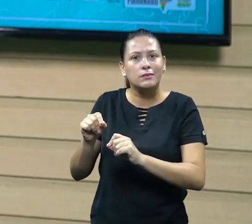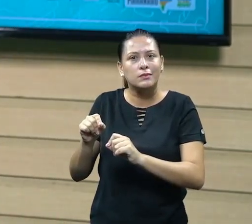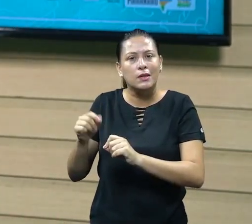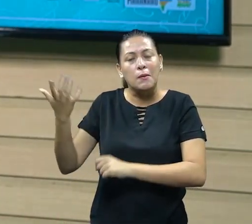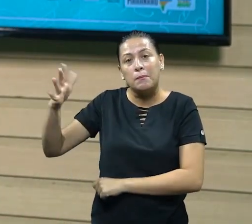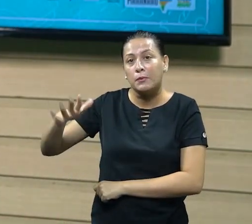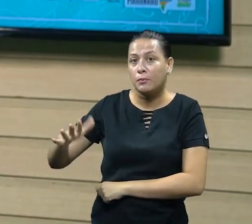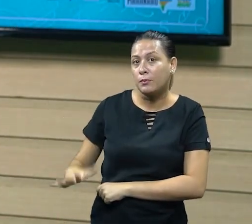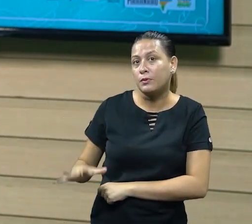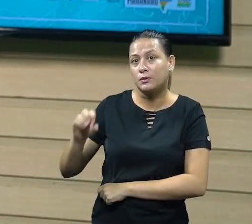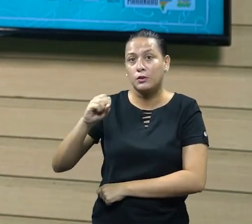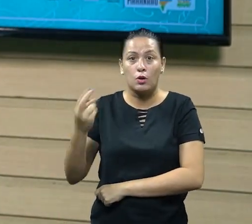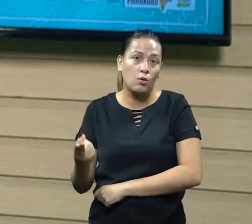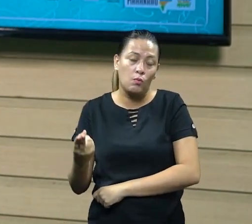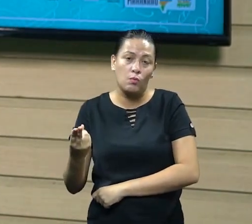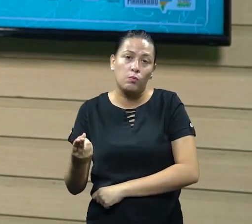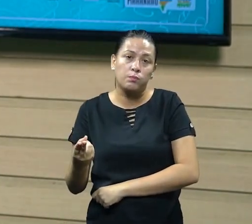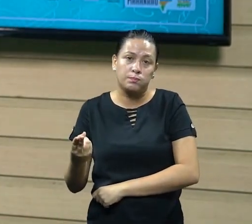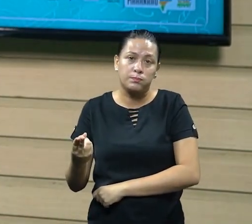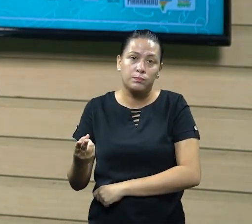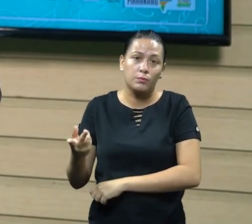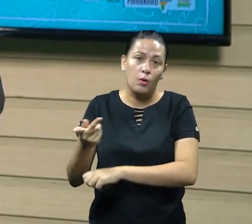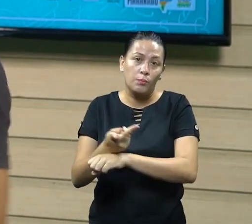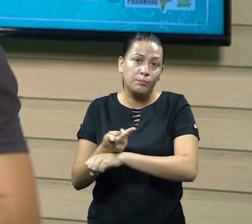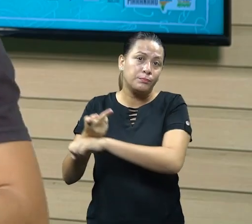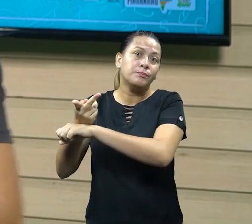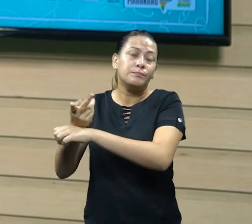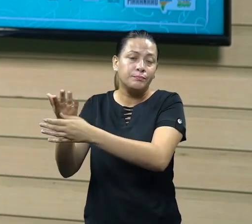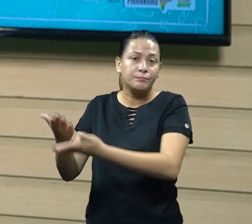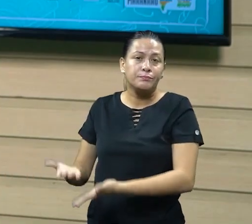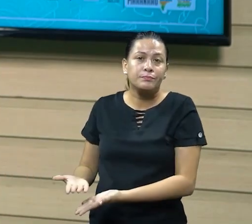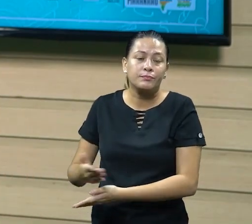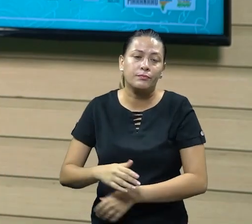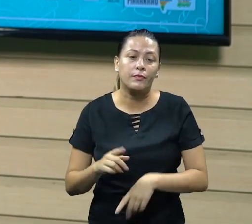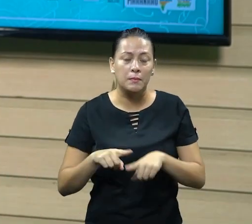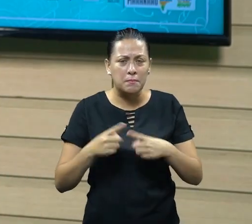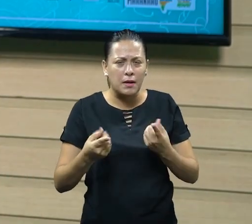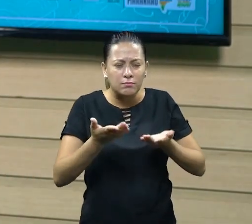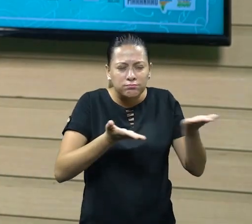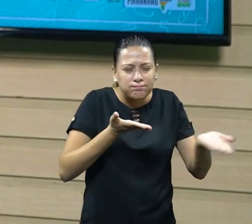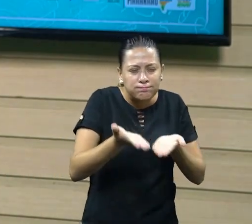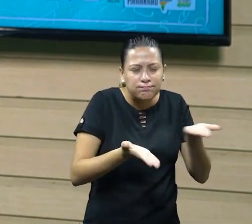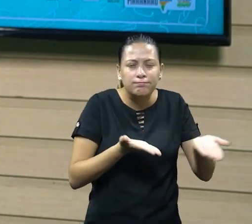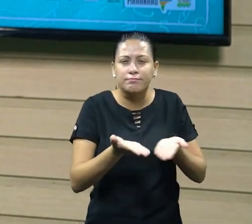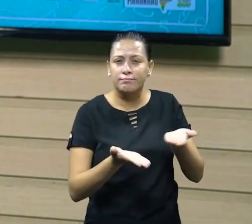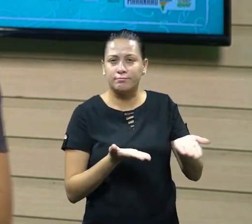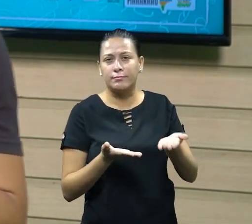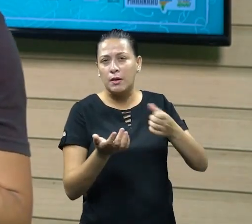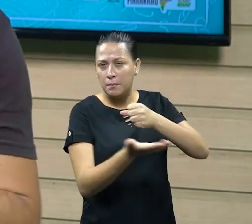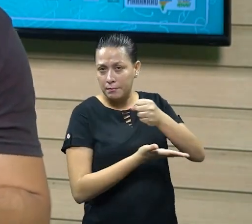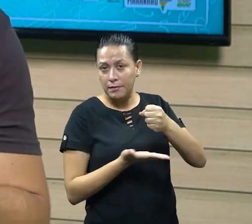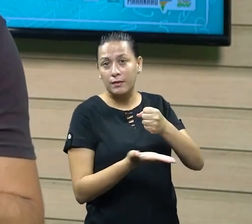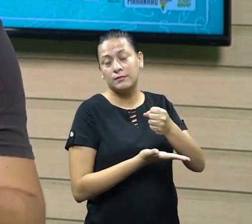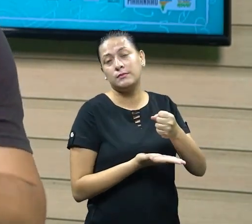dar um brinde. Aí sim, é coisas mais impactantes. Agora, essas coisas básicas de atendimento não são diferenciais, são meramente a